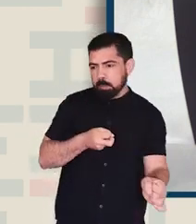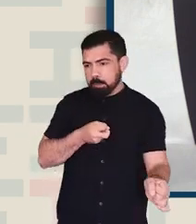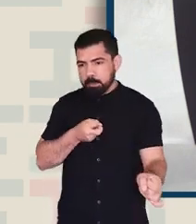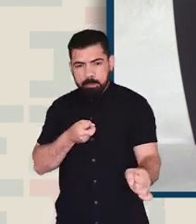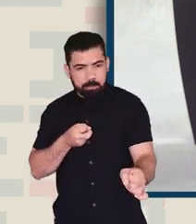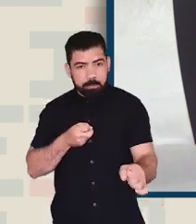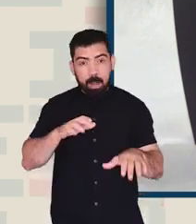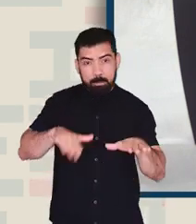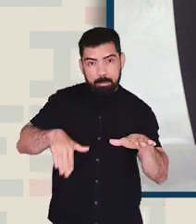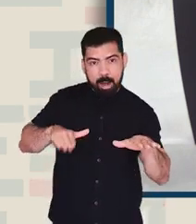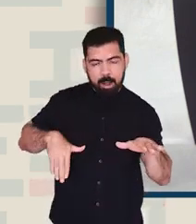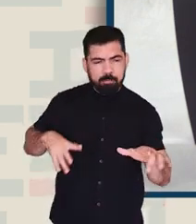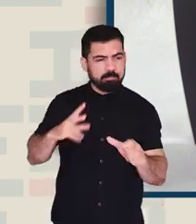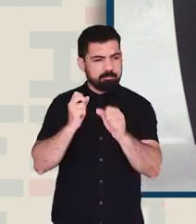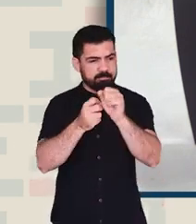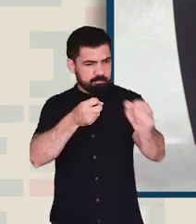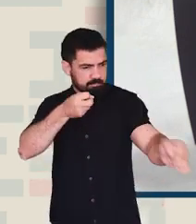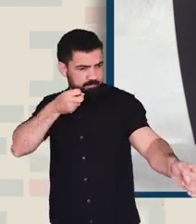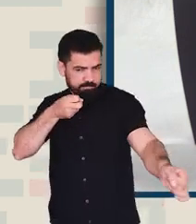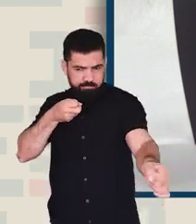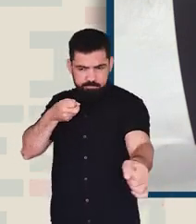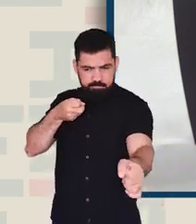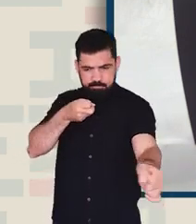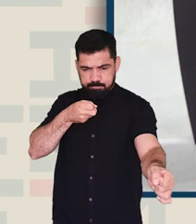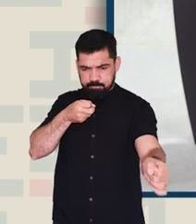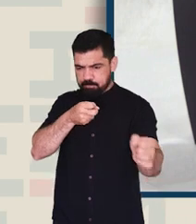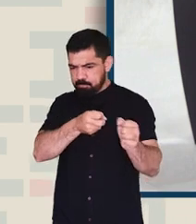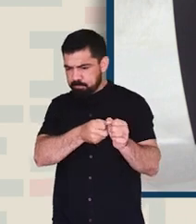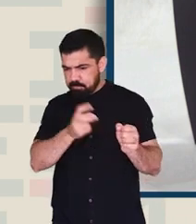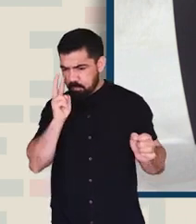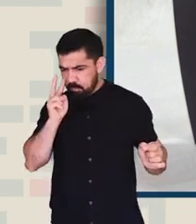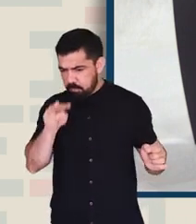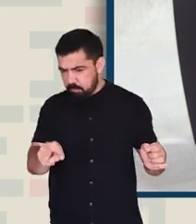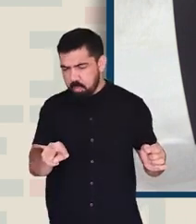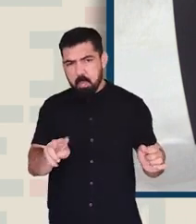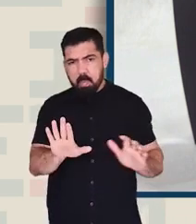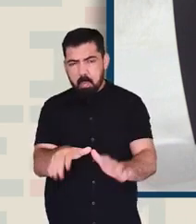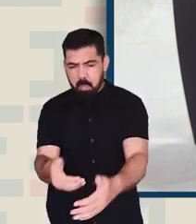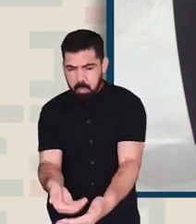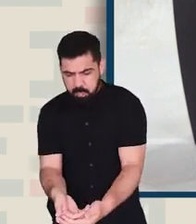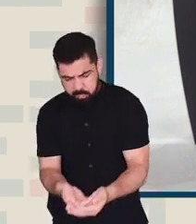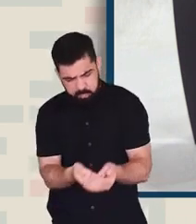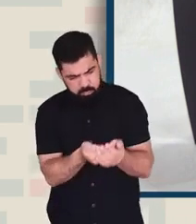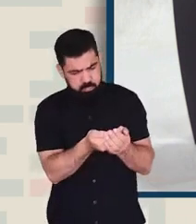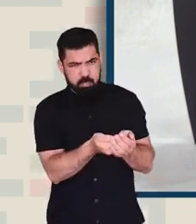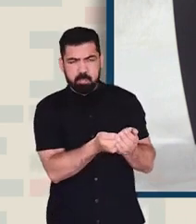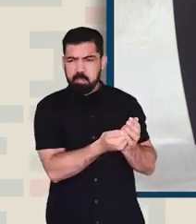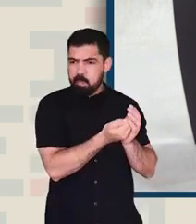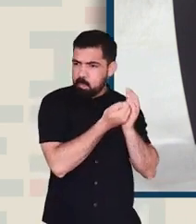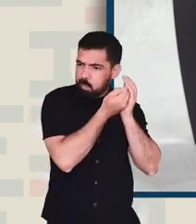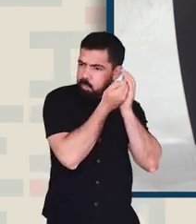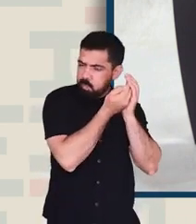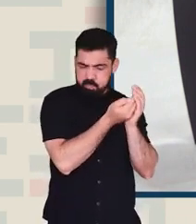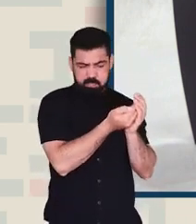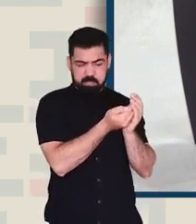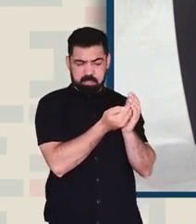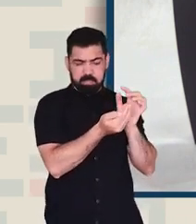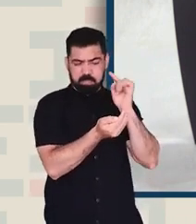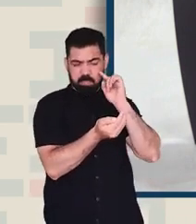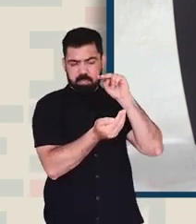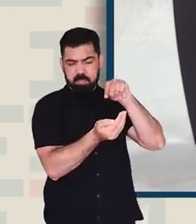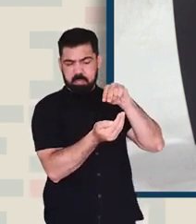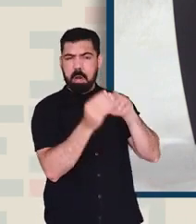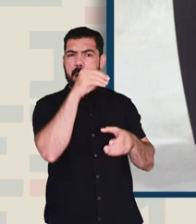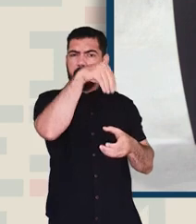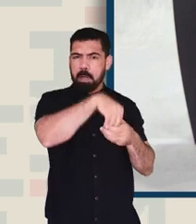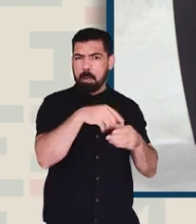alimentos e encontrou uma concha como essa. Ele pegou essa concha e percebeu que